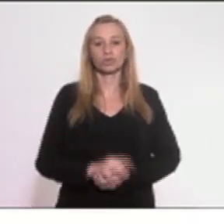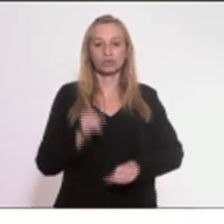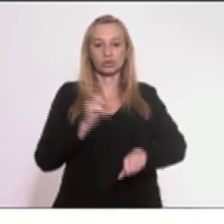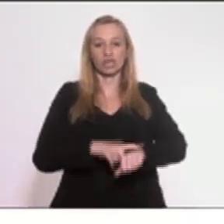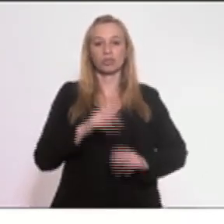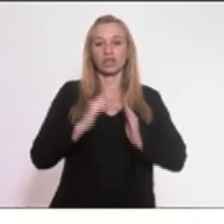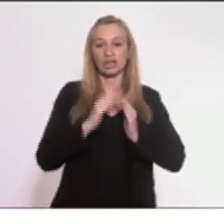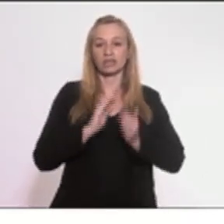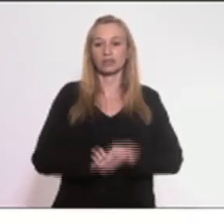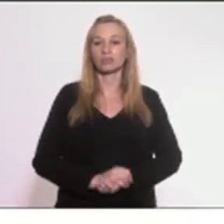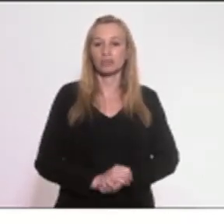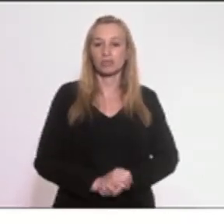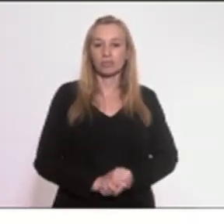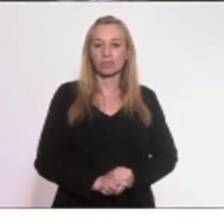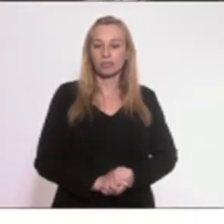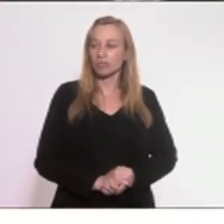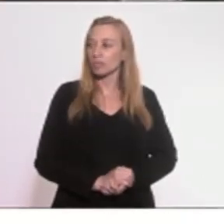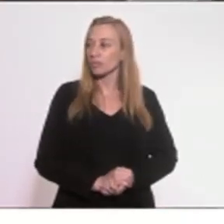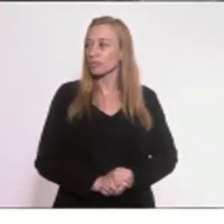tempo regimental.